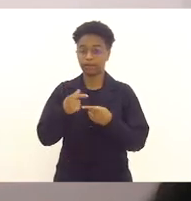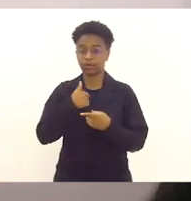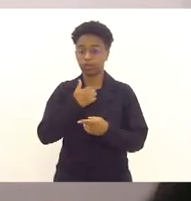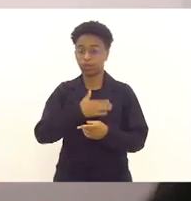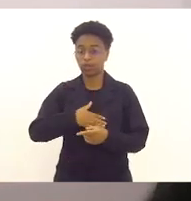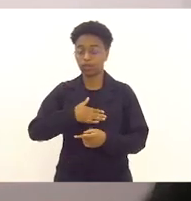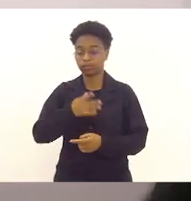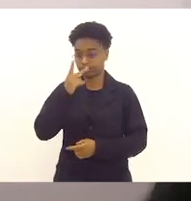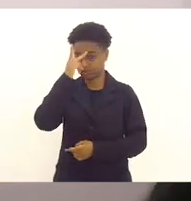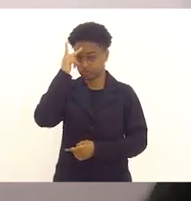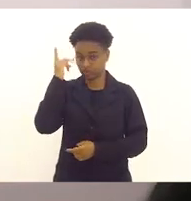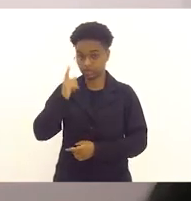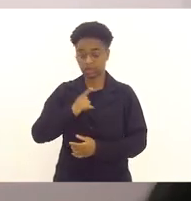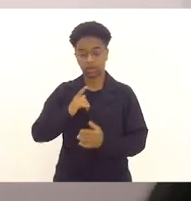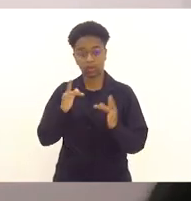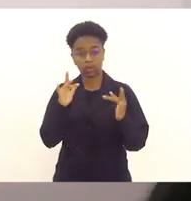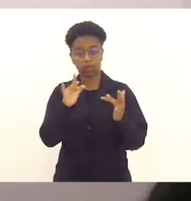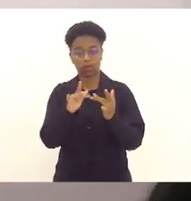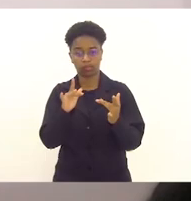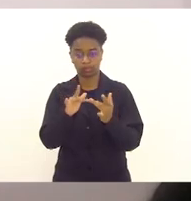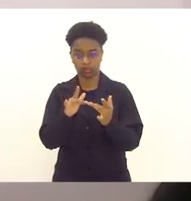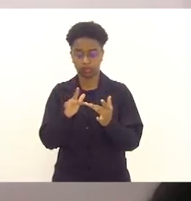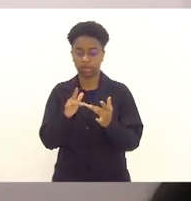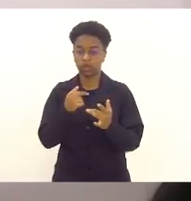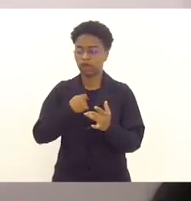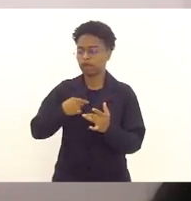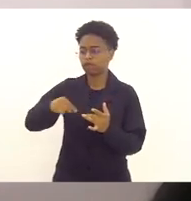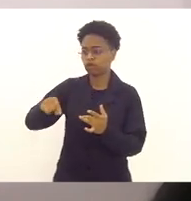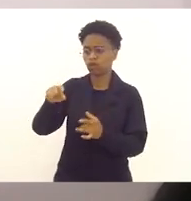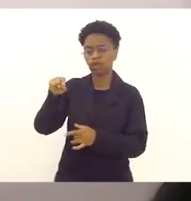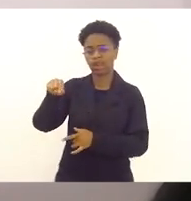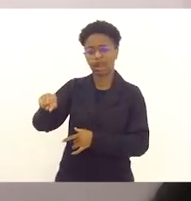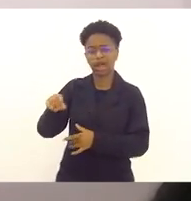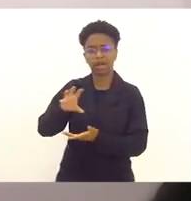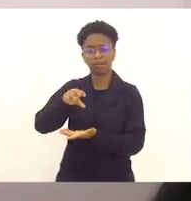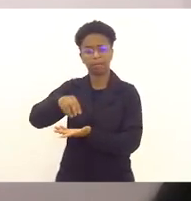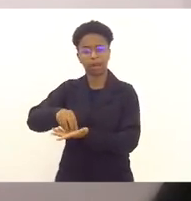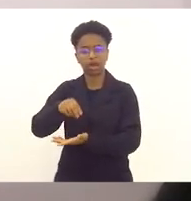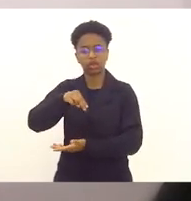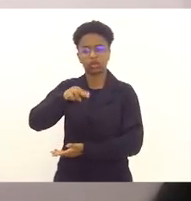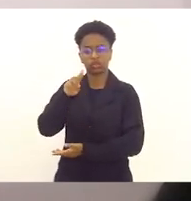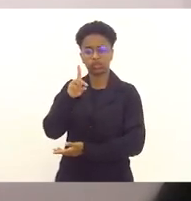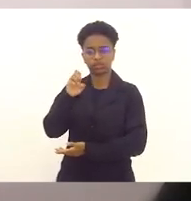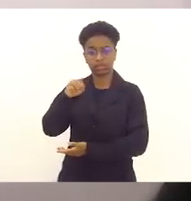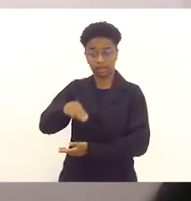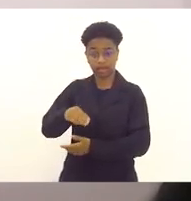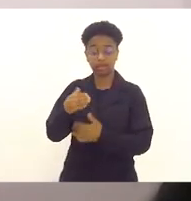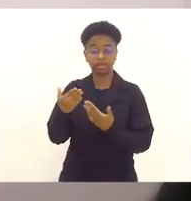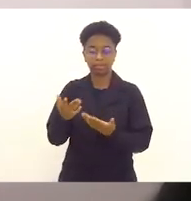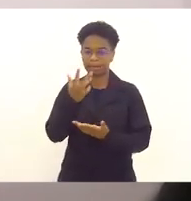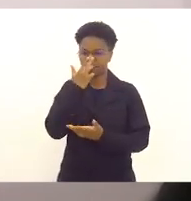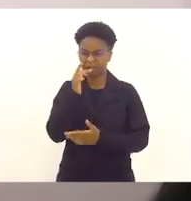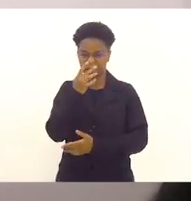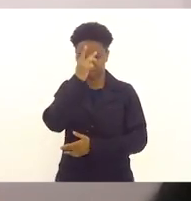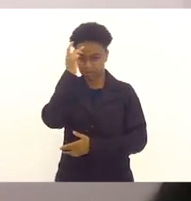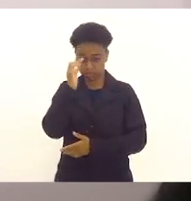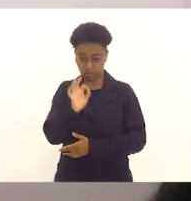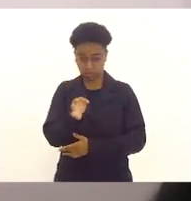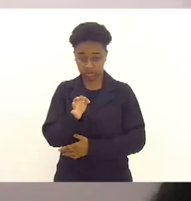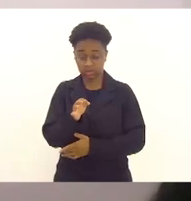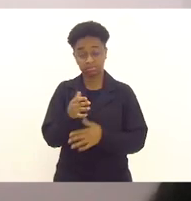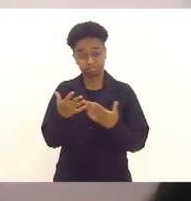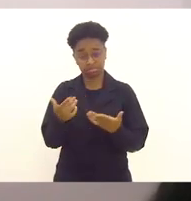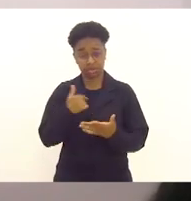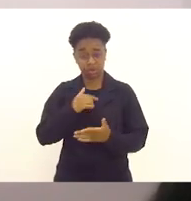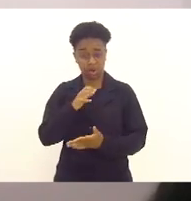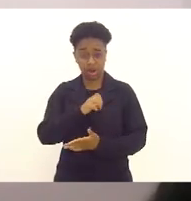tenham intimidade com o bem eu fui no nudem lá no tem lá no bem e o Nude é uma pessoa e eu